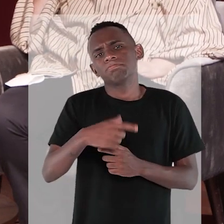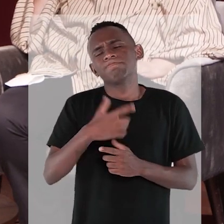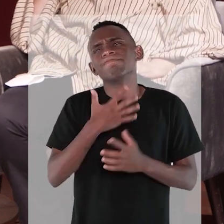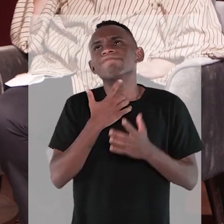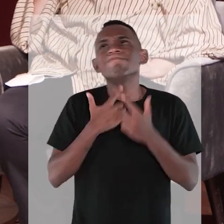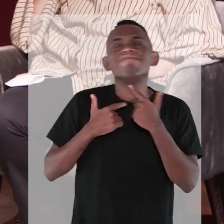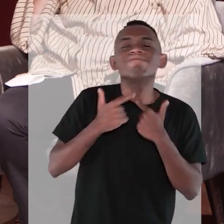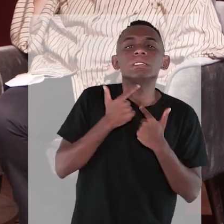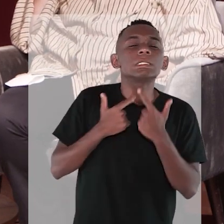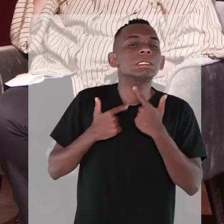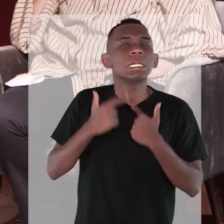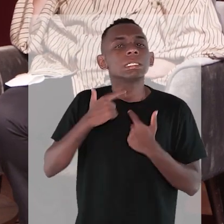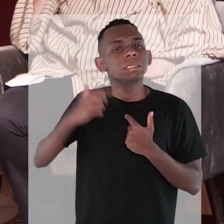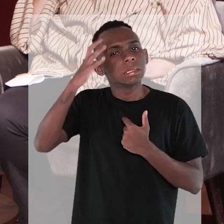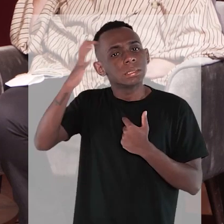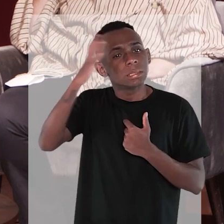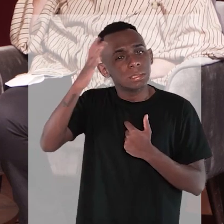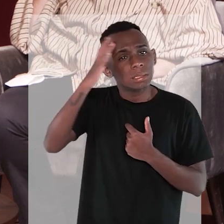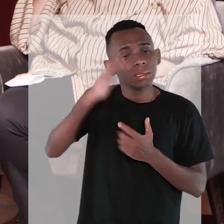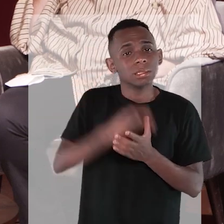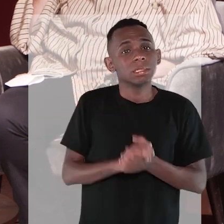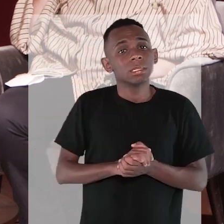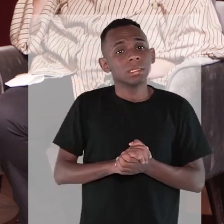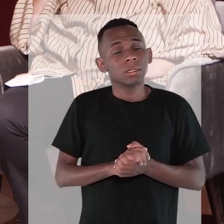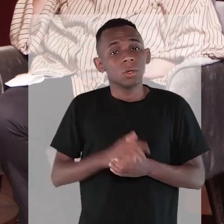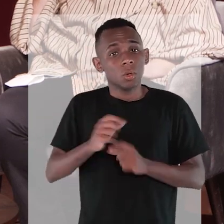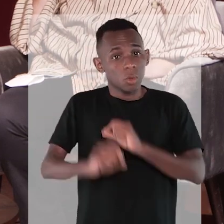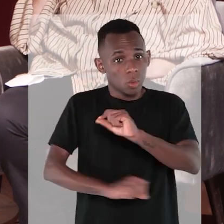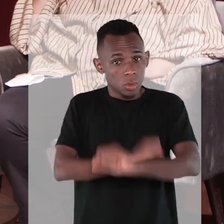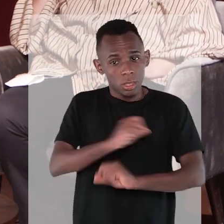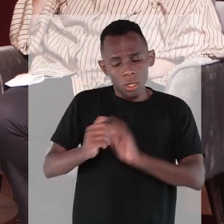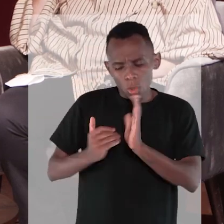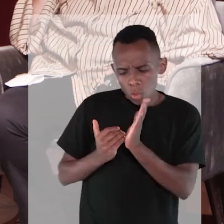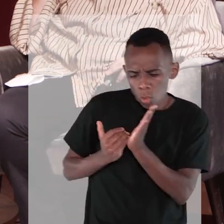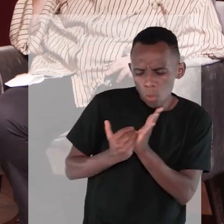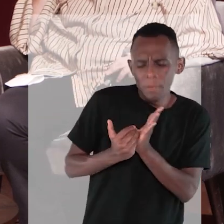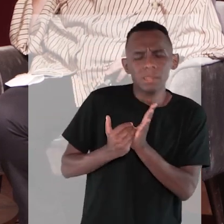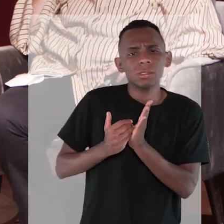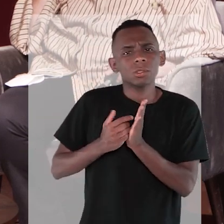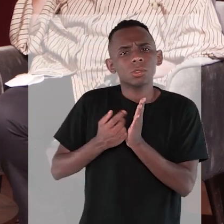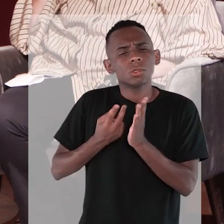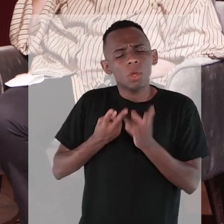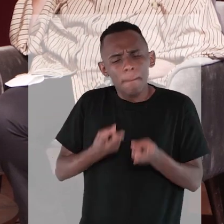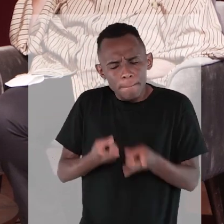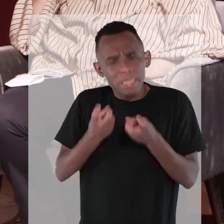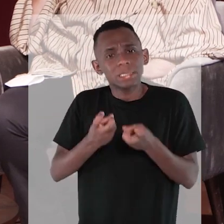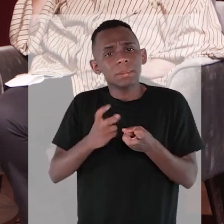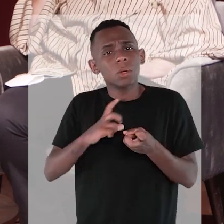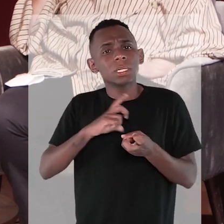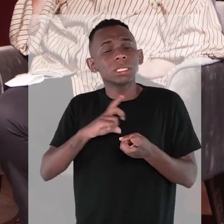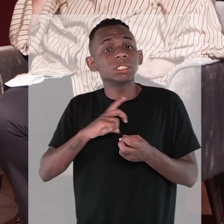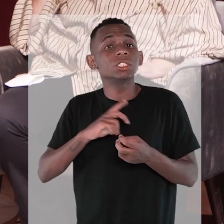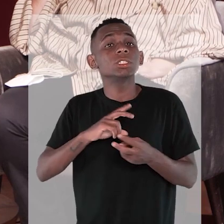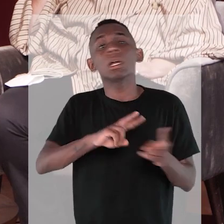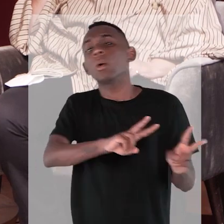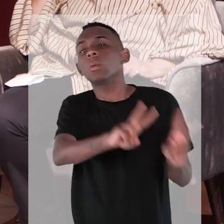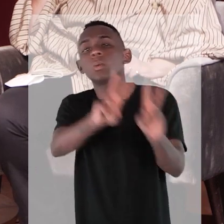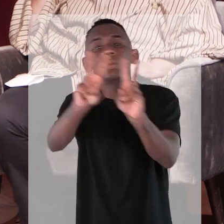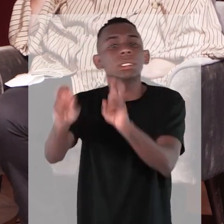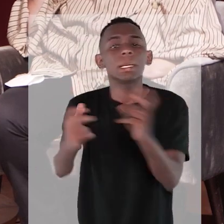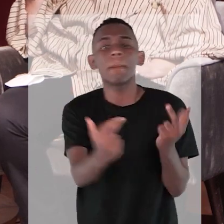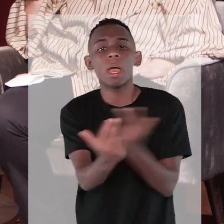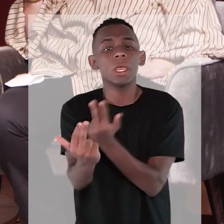vista mais teórico, foi desde o início a percepção de que havia um objeto comum nas nossas